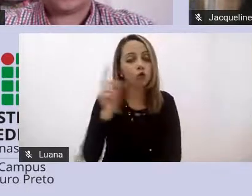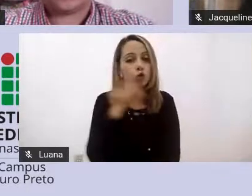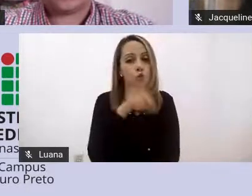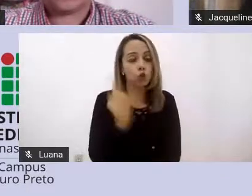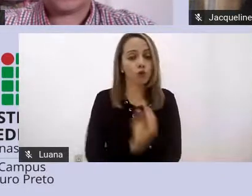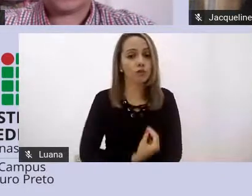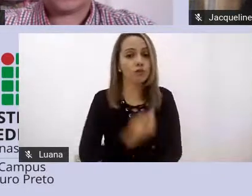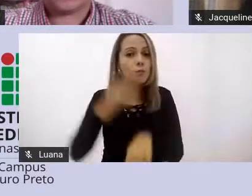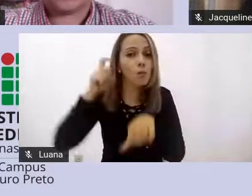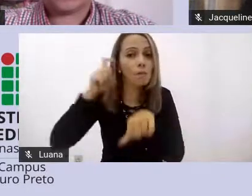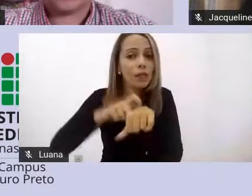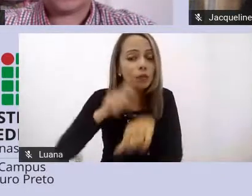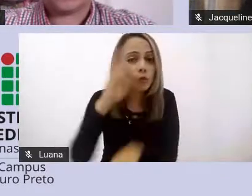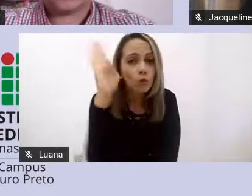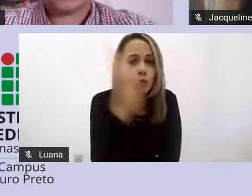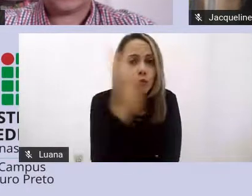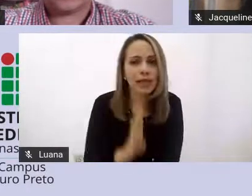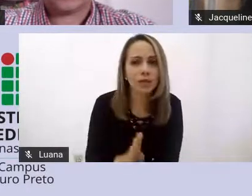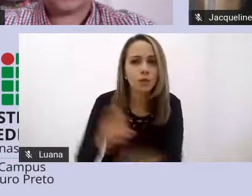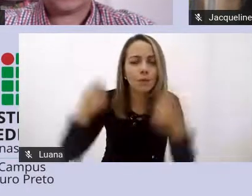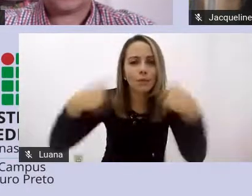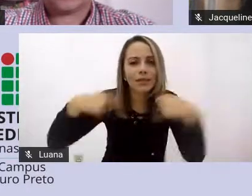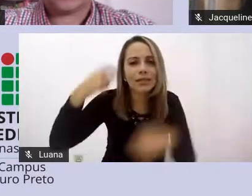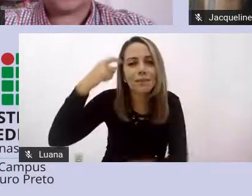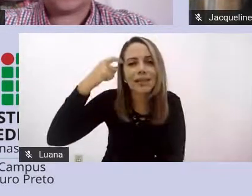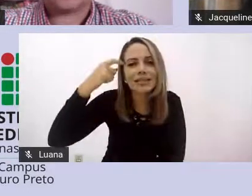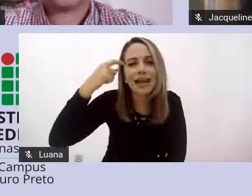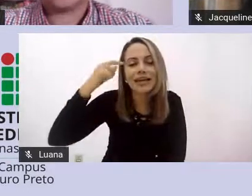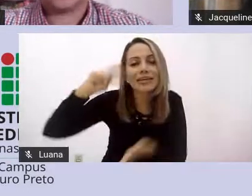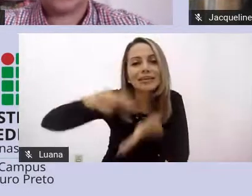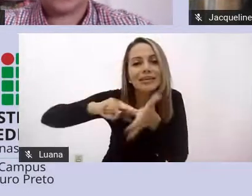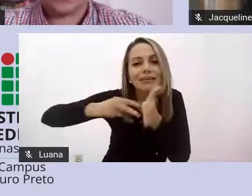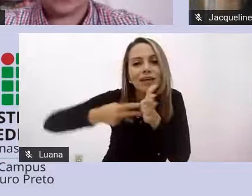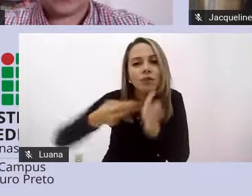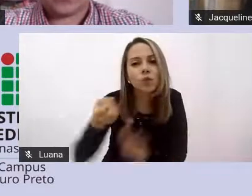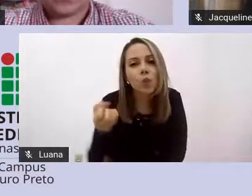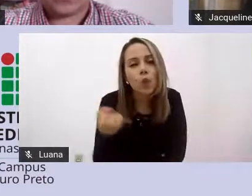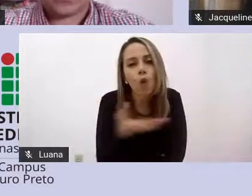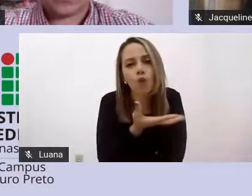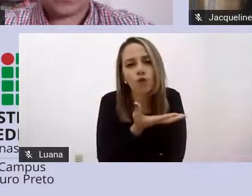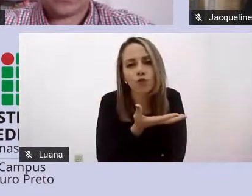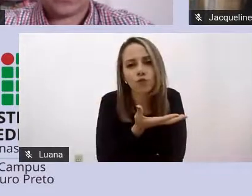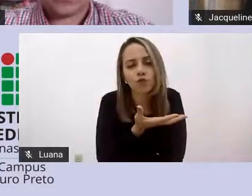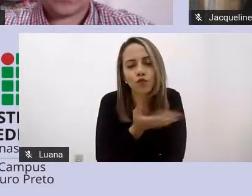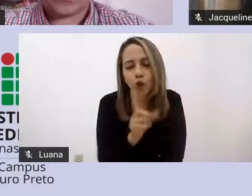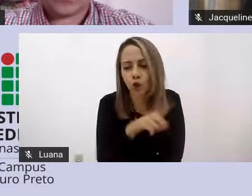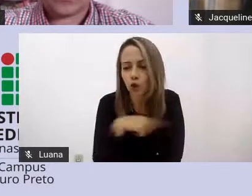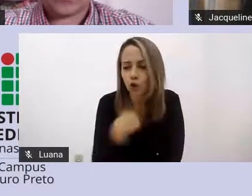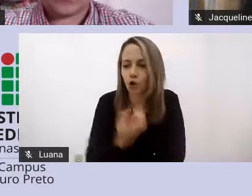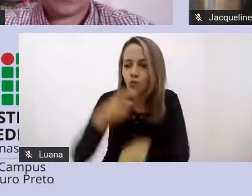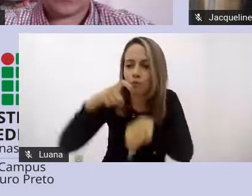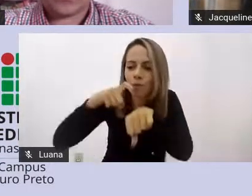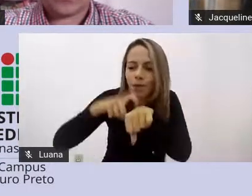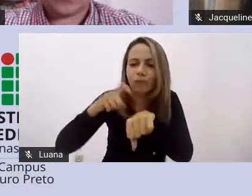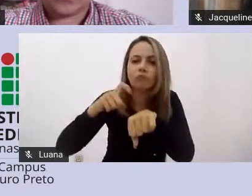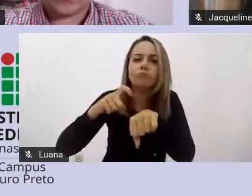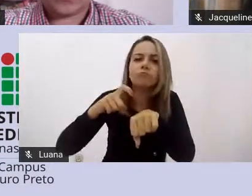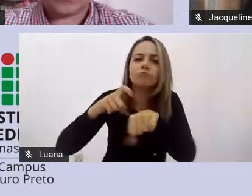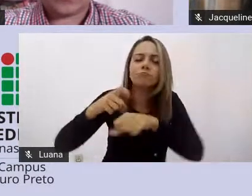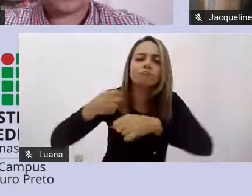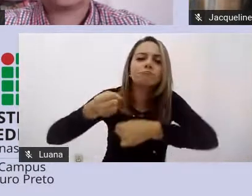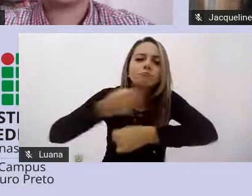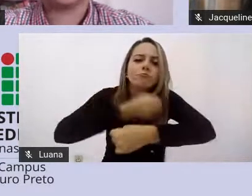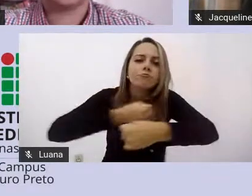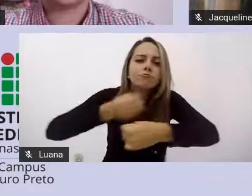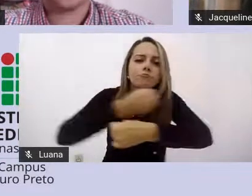repensar ressignificações. A gente tem está num momento de grande explosão da prática da gastronomia,